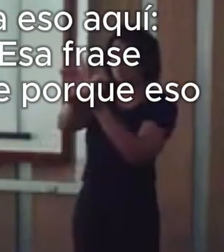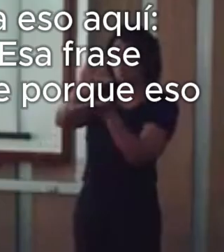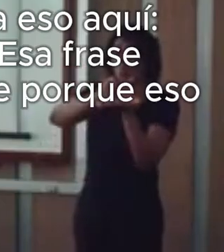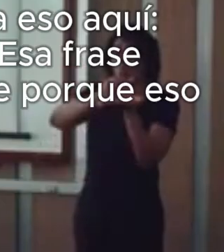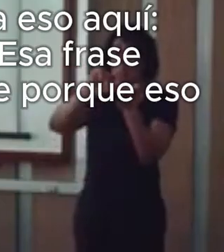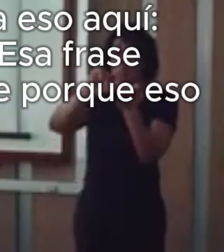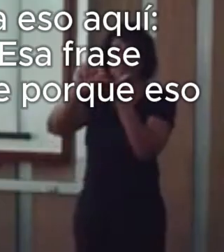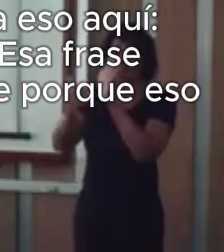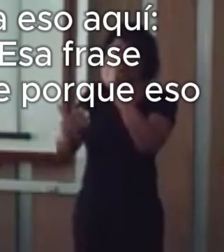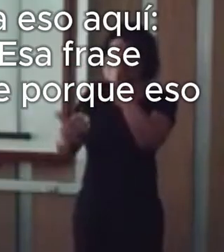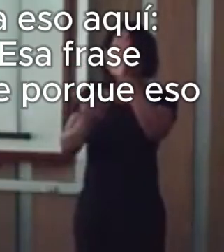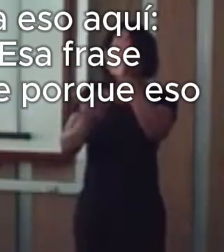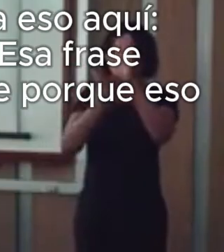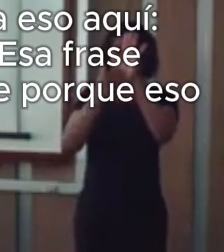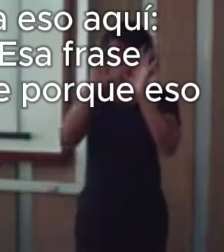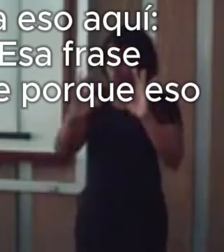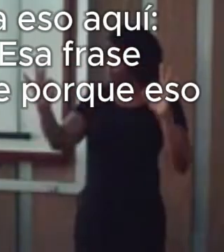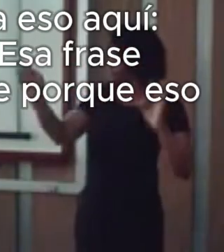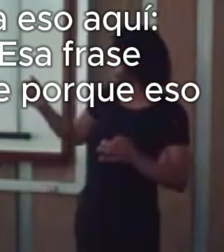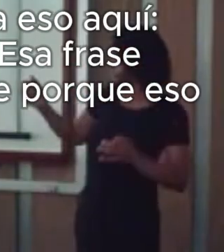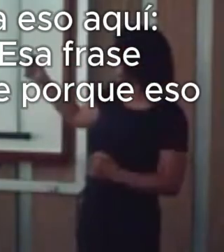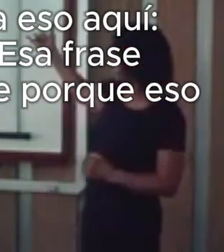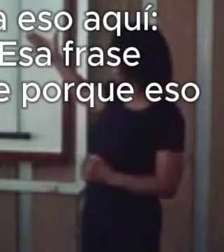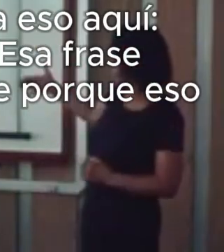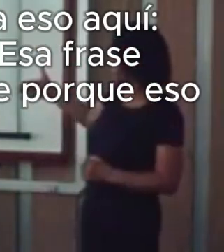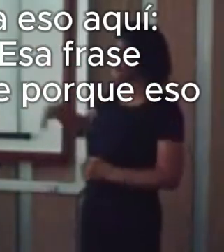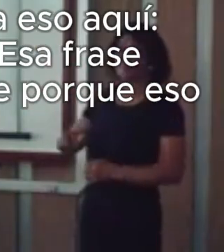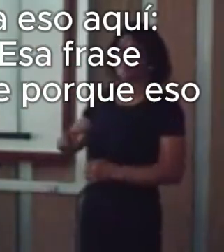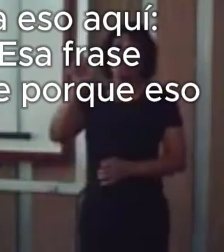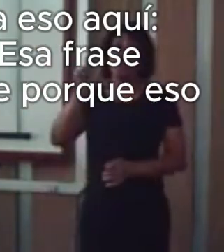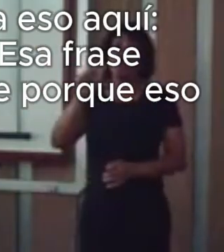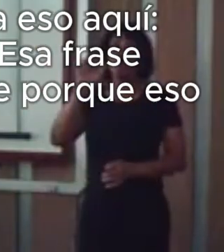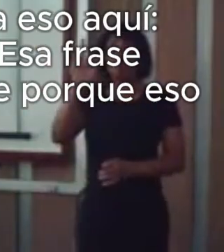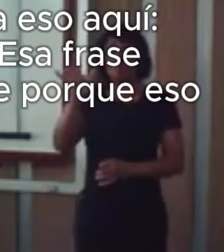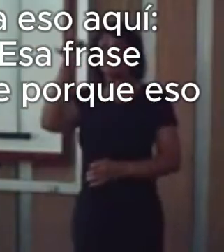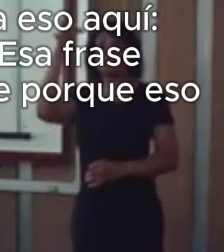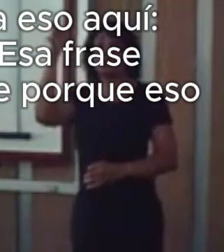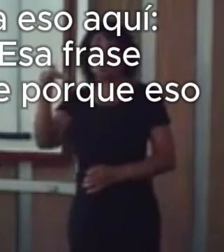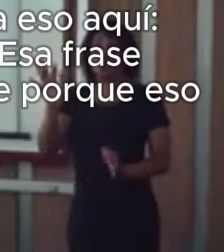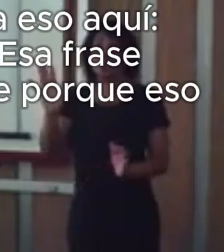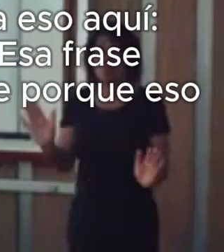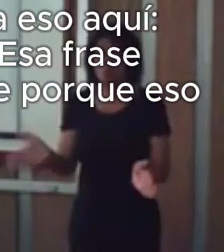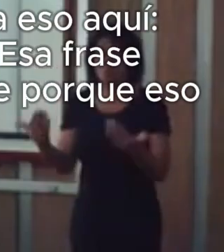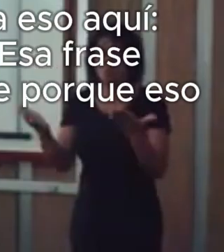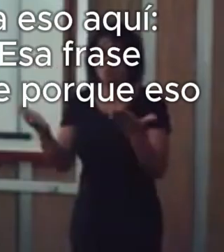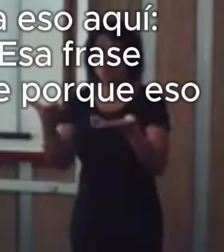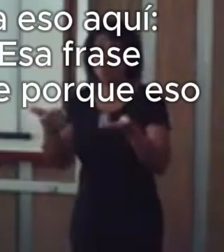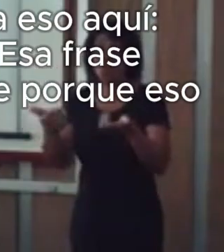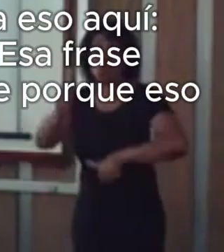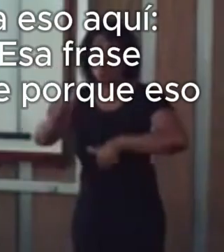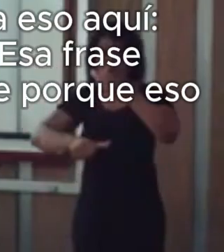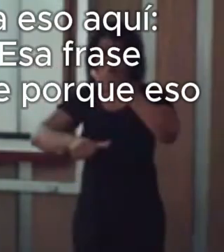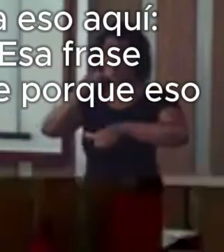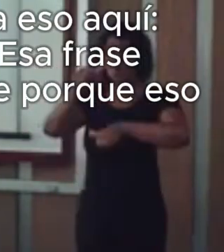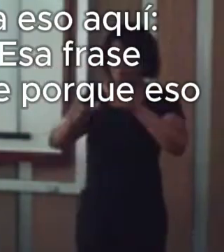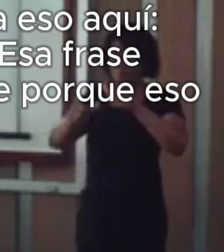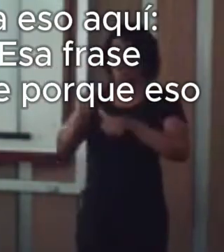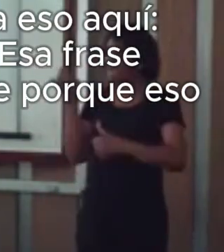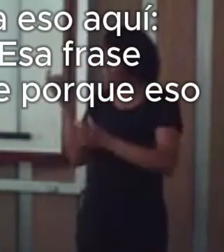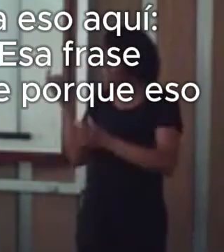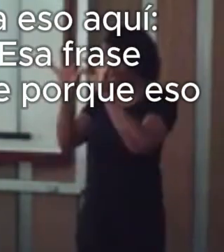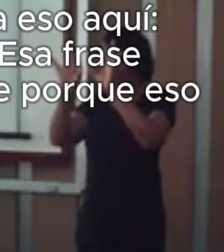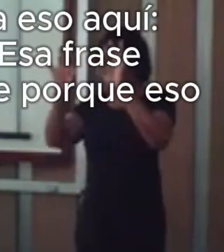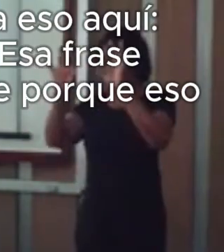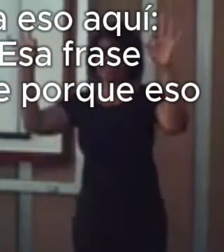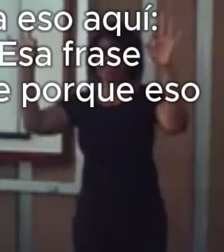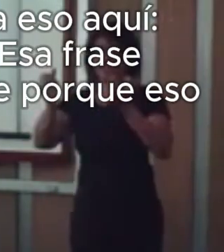que, na última linha, diz isso aqui, né? Quem sabe se um dia pode estimular a regeneração axonal. Por causa dessa frase, foi a